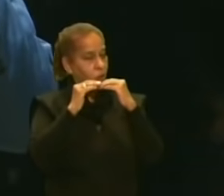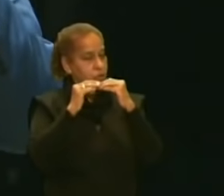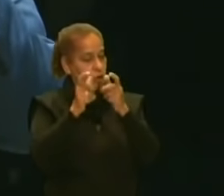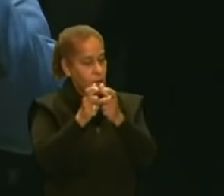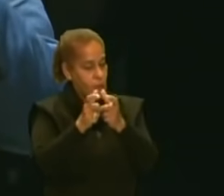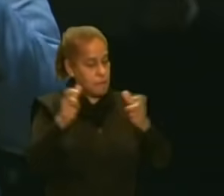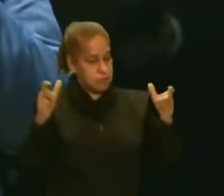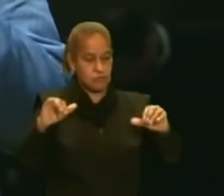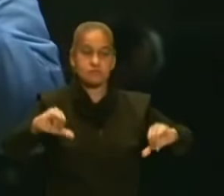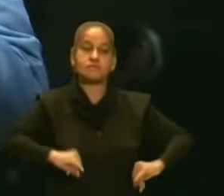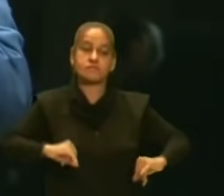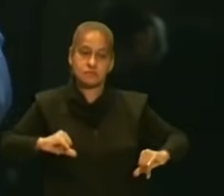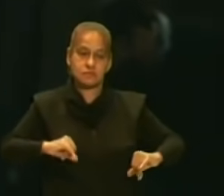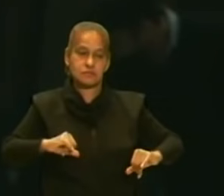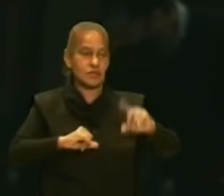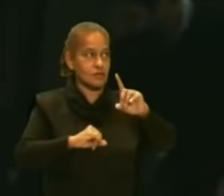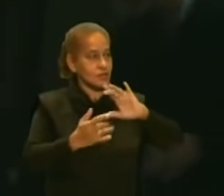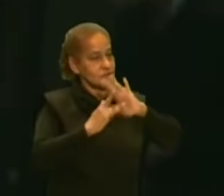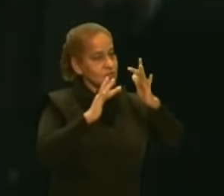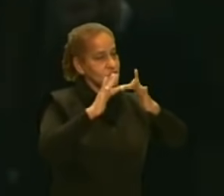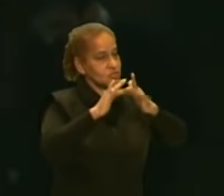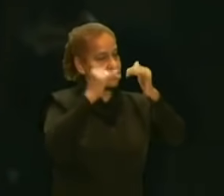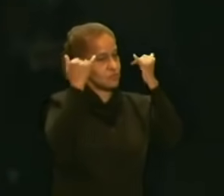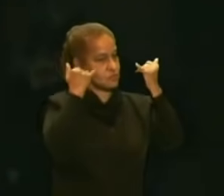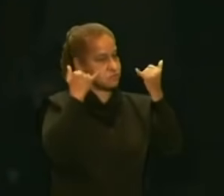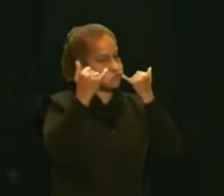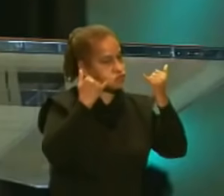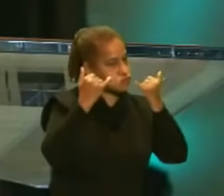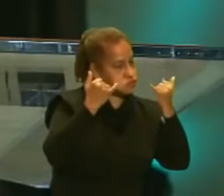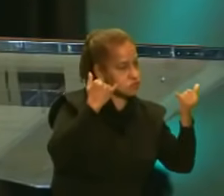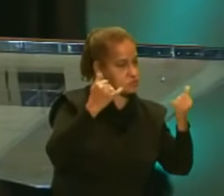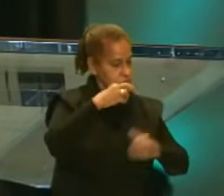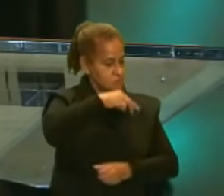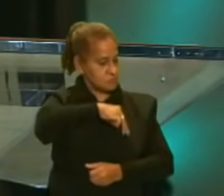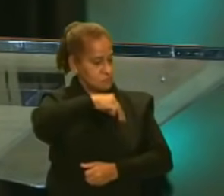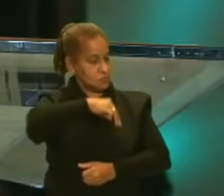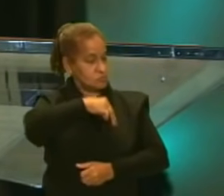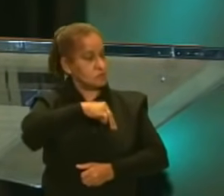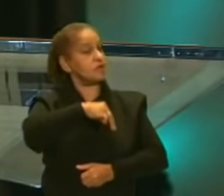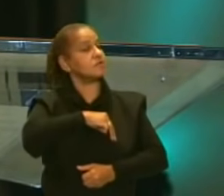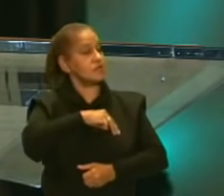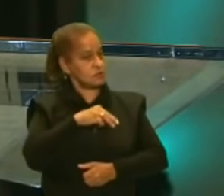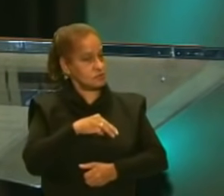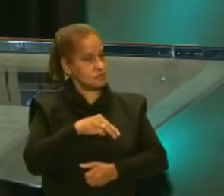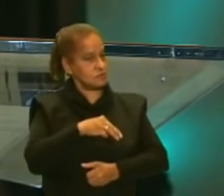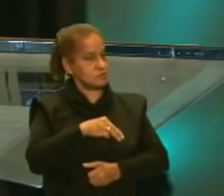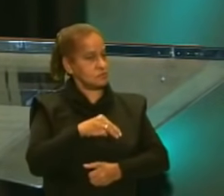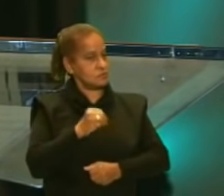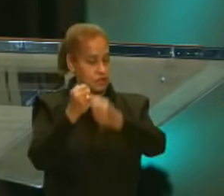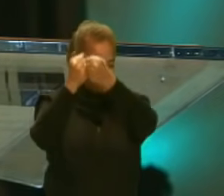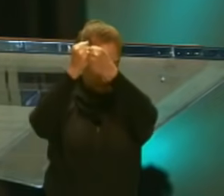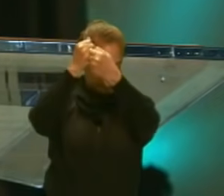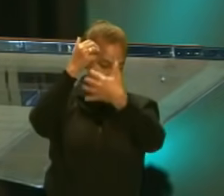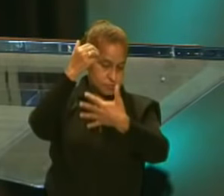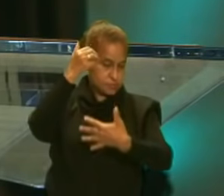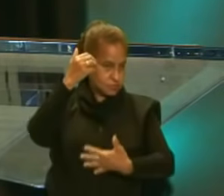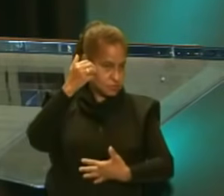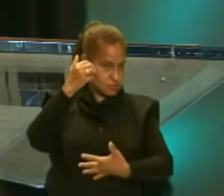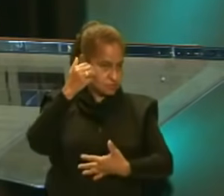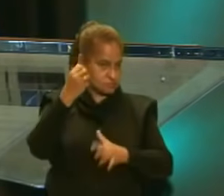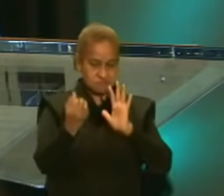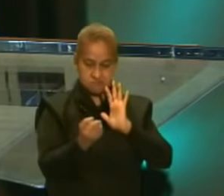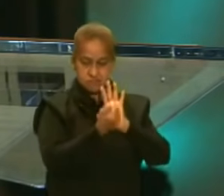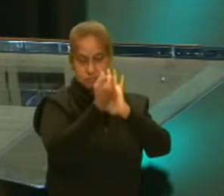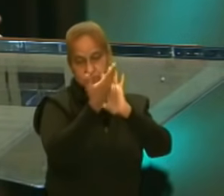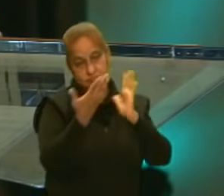pelo Senhor Jesus, lá no livro de Mateus, e aqui ela é descrita dessa forma simbólica. E